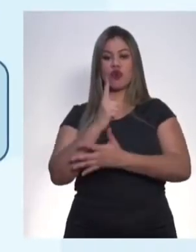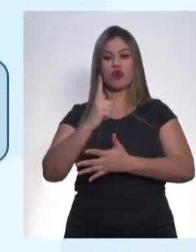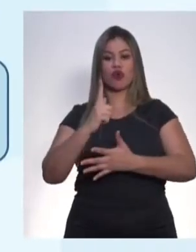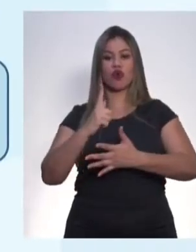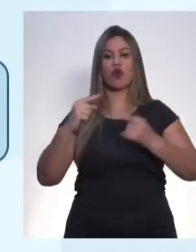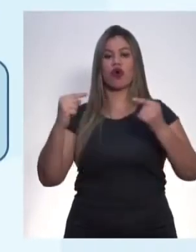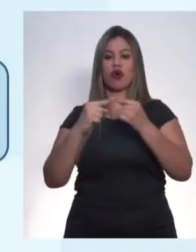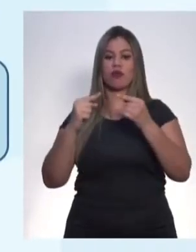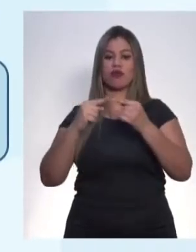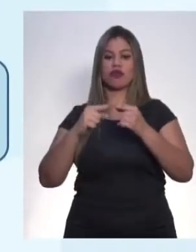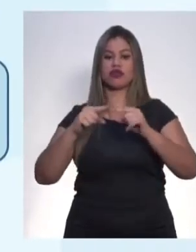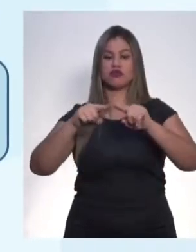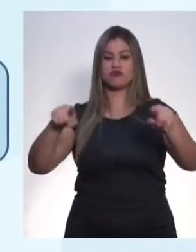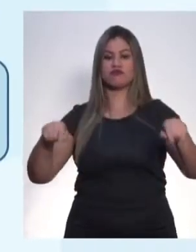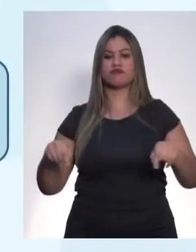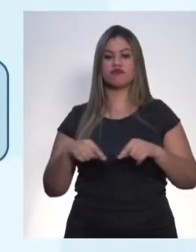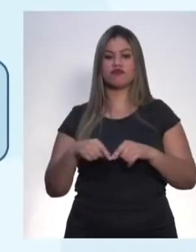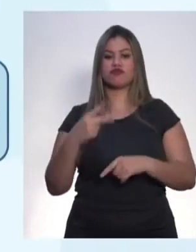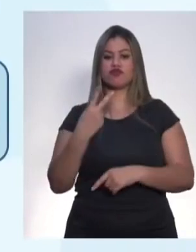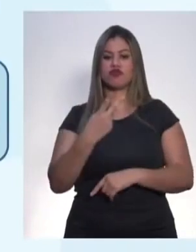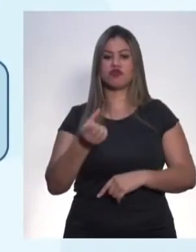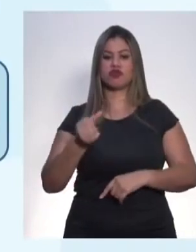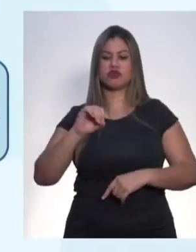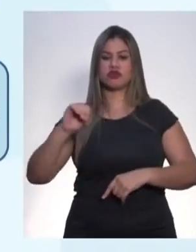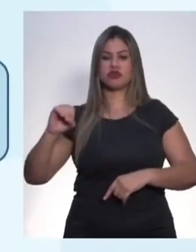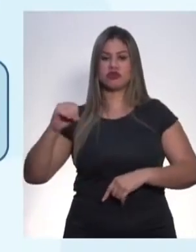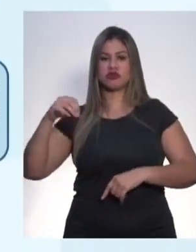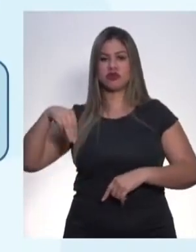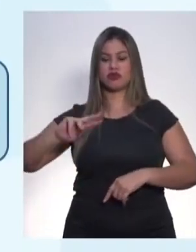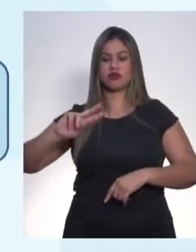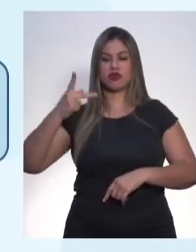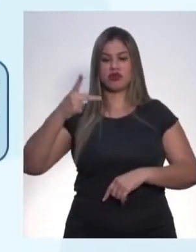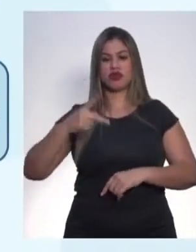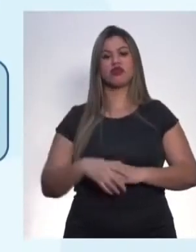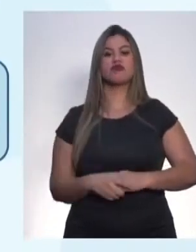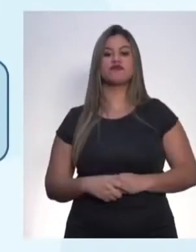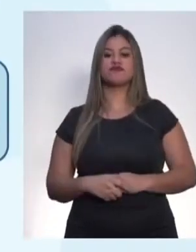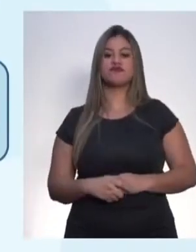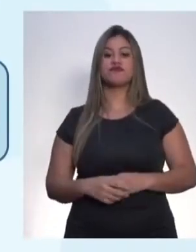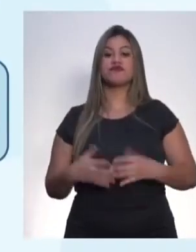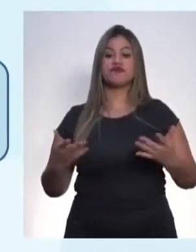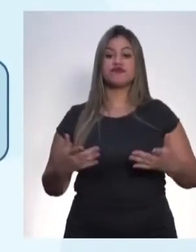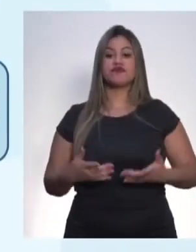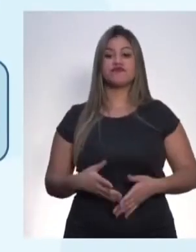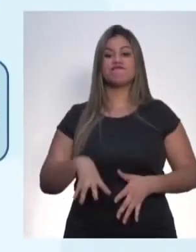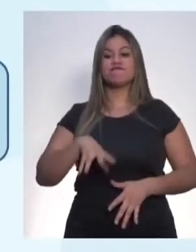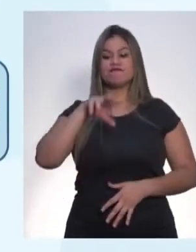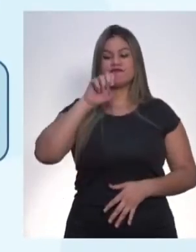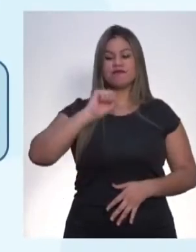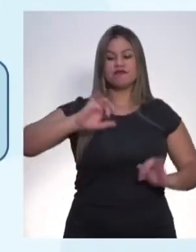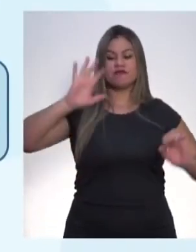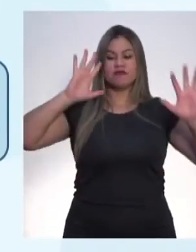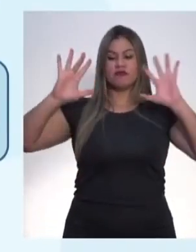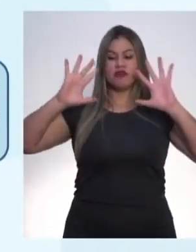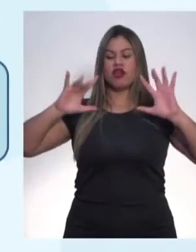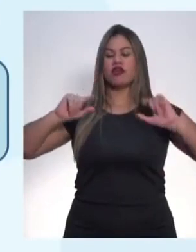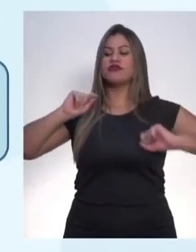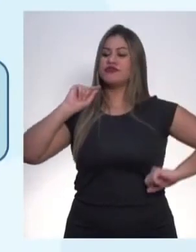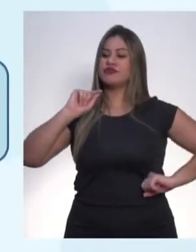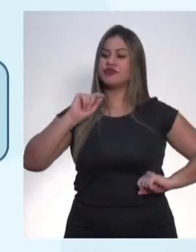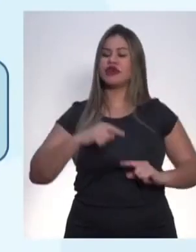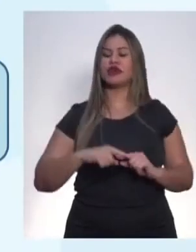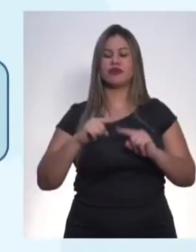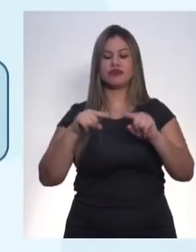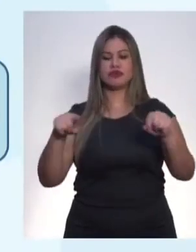de 2.600 metros quadrados. Bom, então a primeira coisa que você tem que respirar e pensar é, olha, eu estou falando